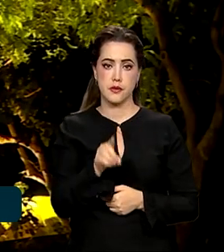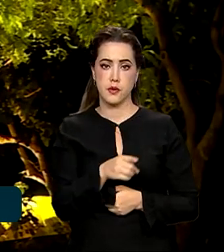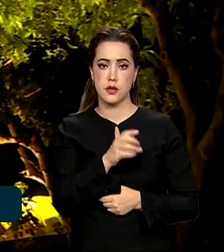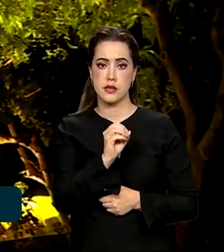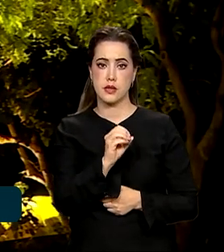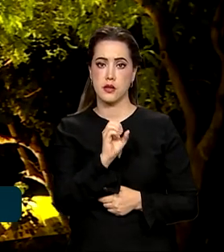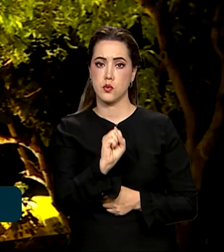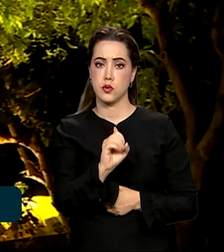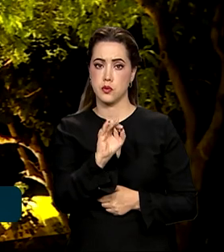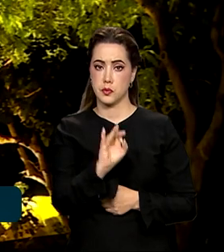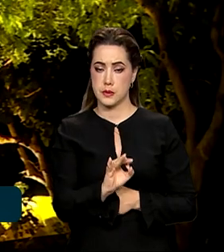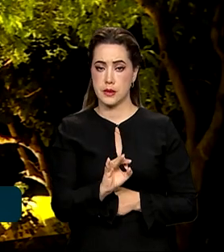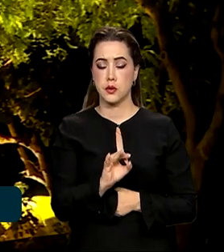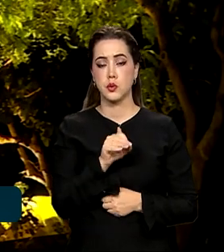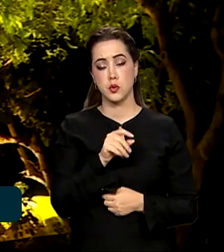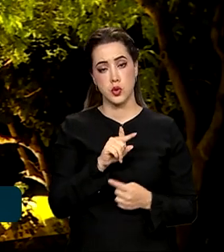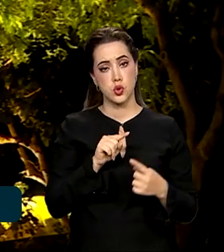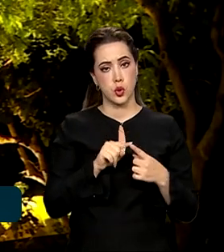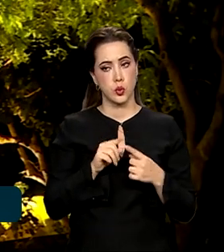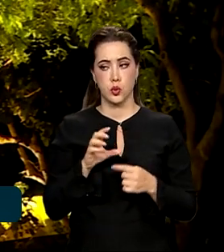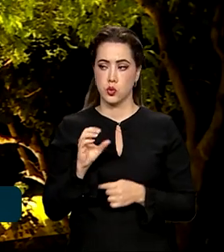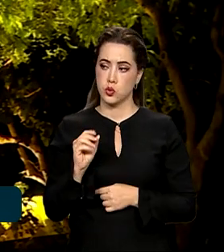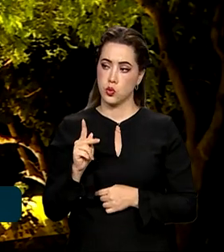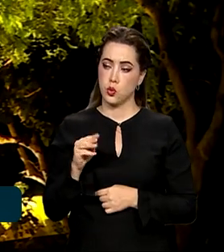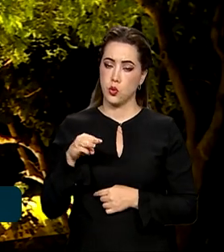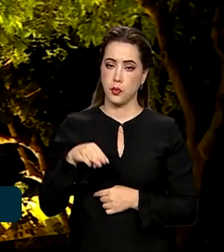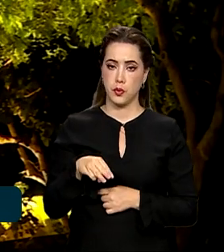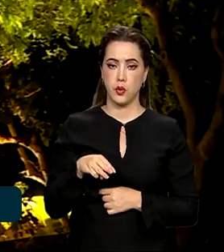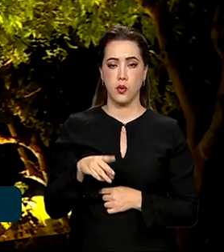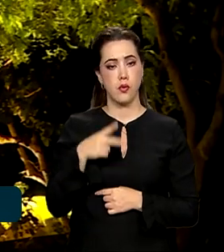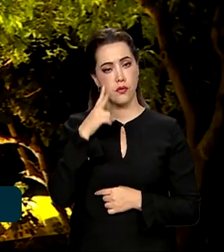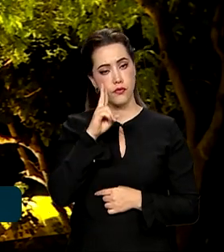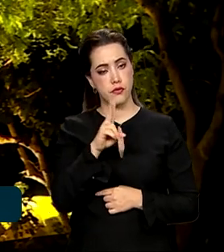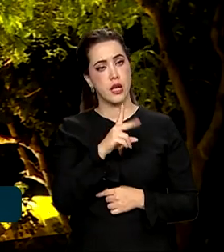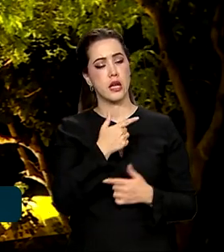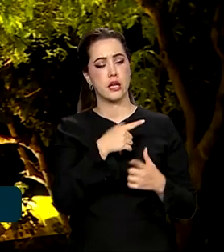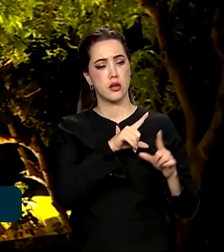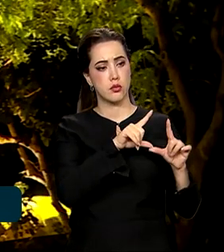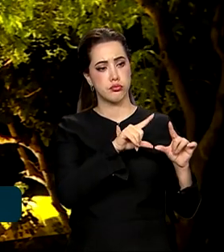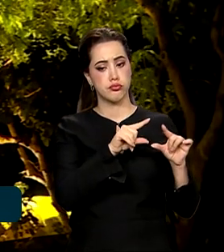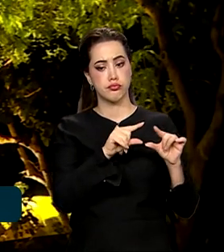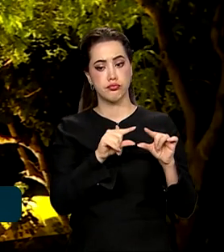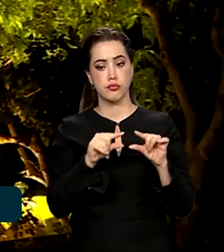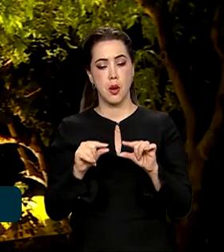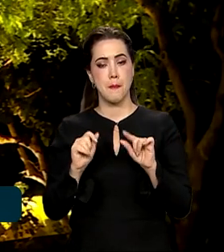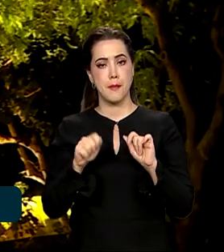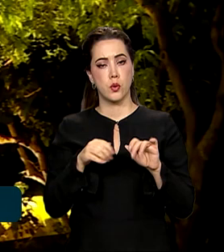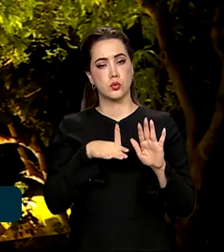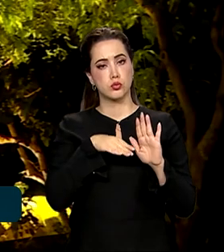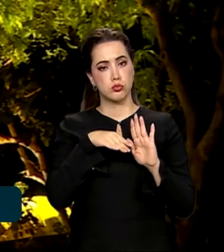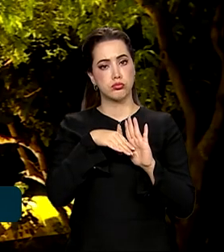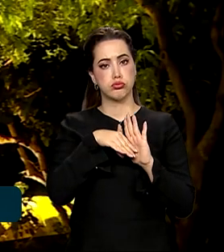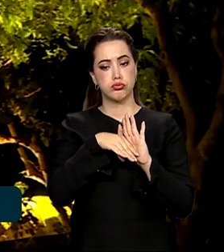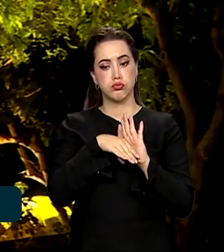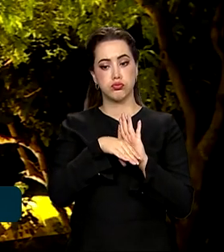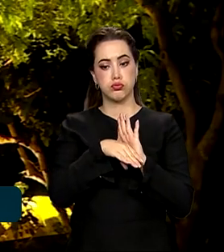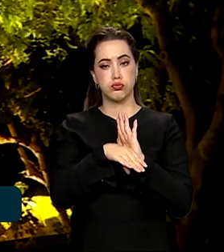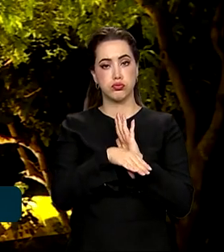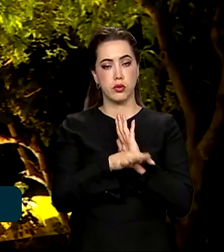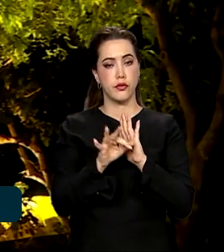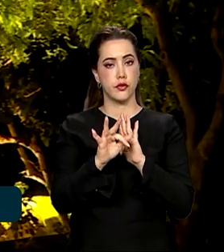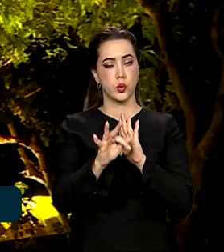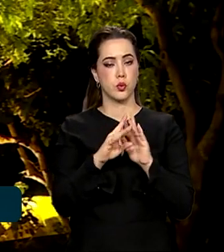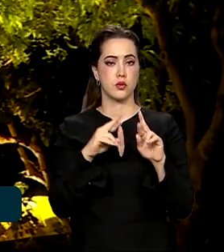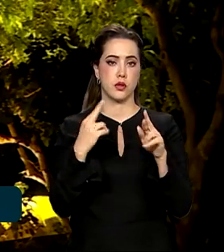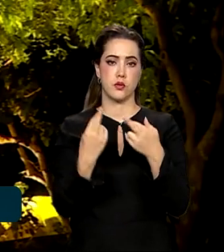0,08%. Ainda de acordo com o comitê, o ciclo de queda de 0,5 ponto percentual pode continuar nas próximas reuniões.